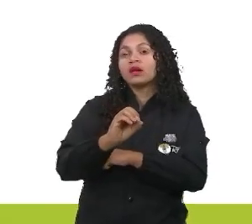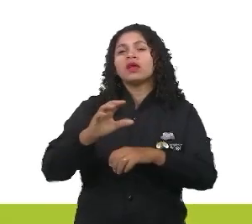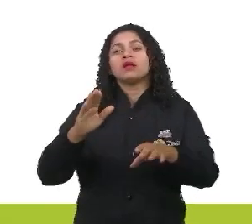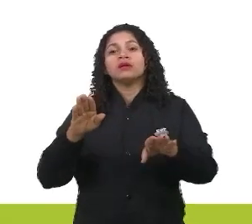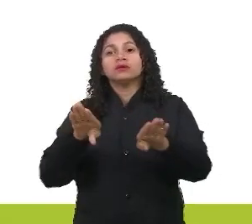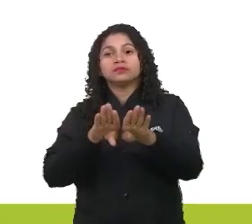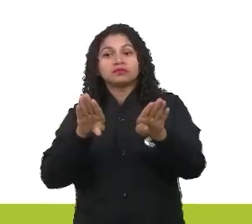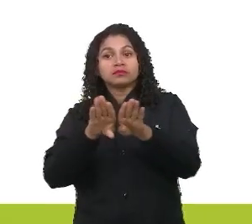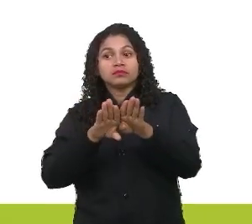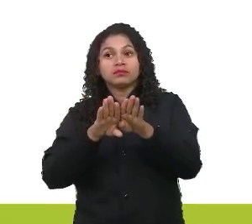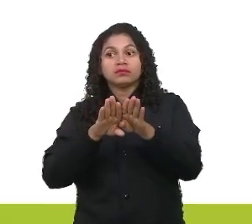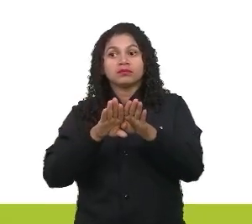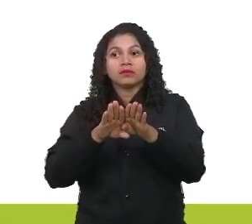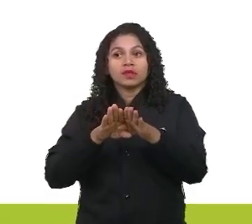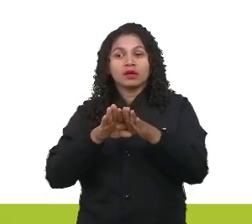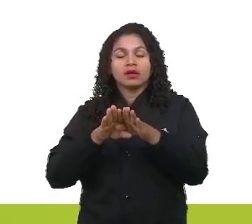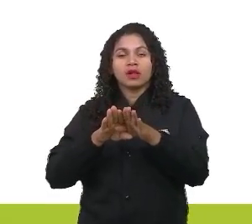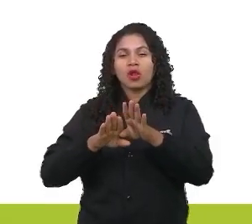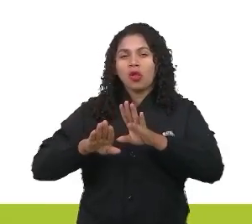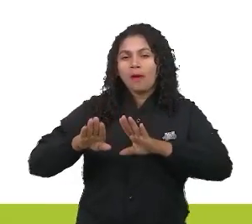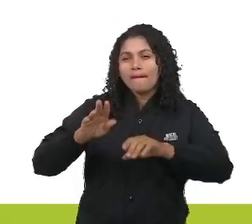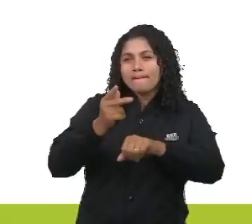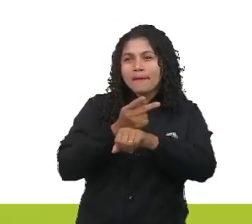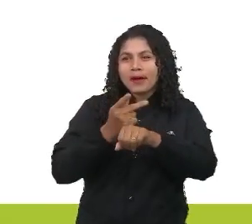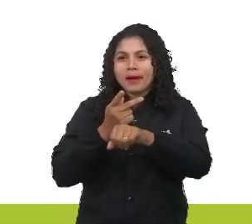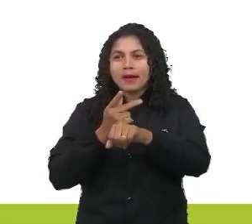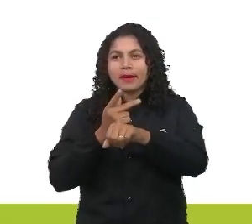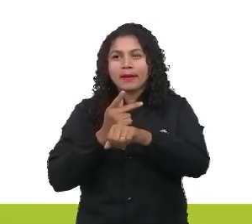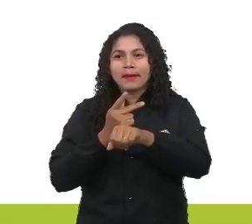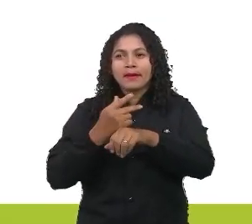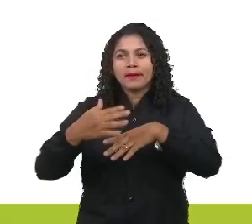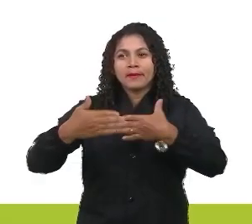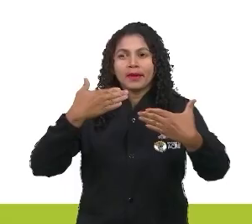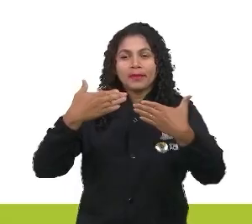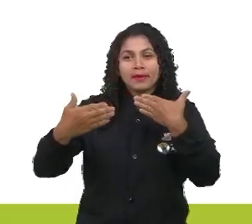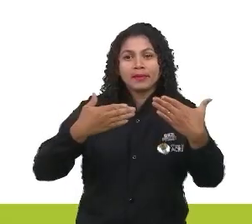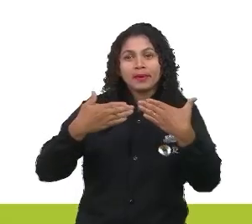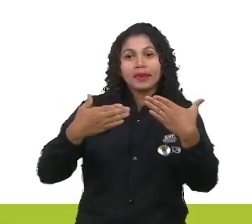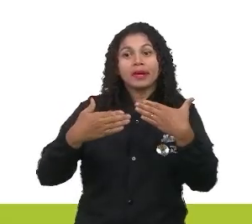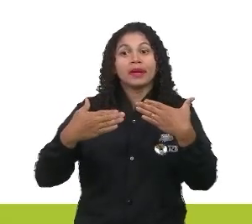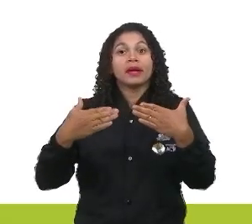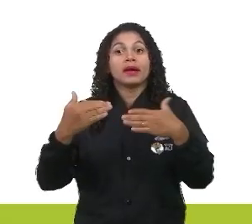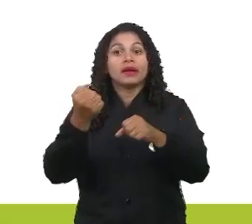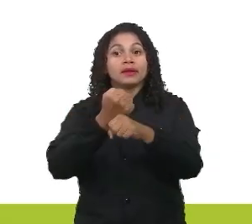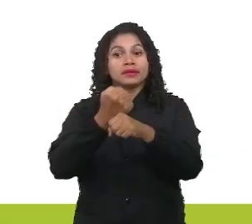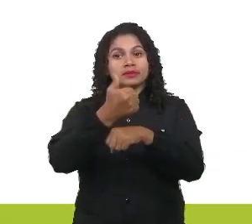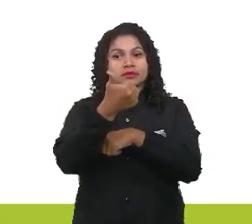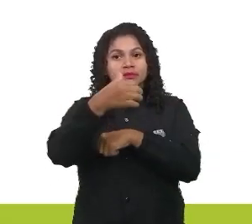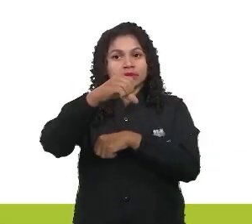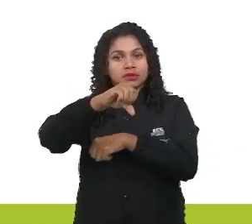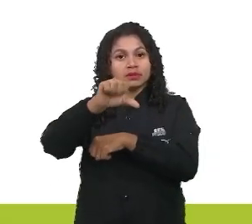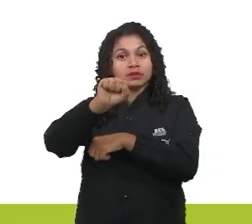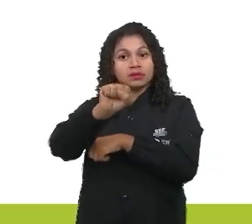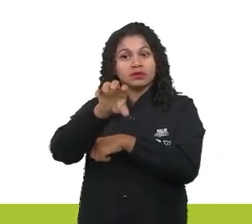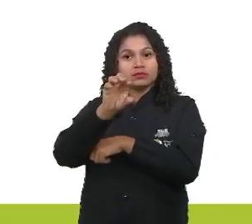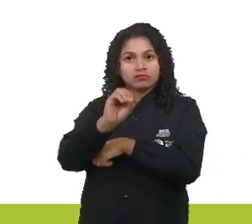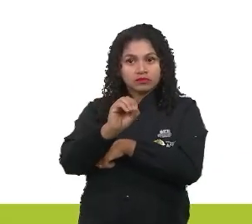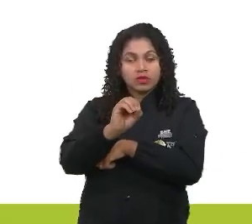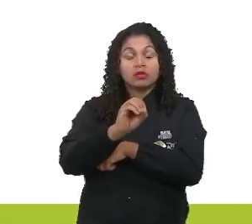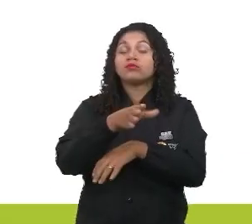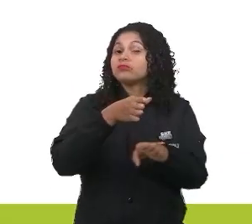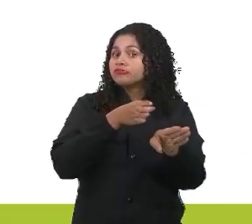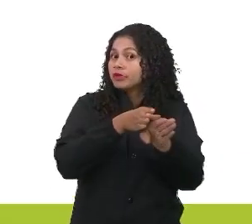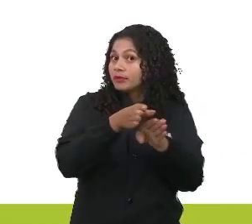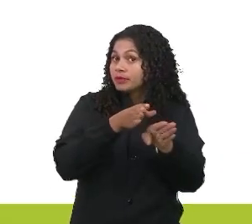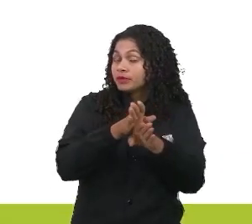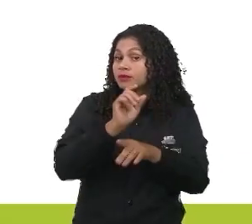pelos direitos homossexuais da década de 1990. É normalmente denominado pelos comentadores do